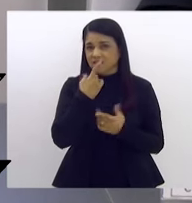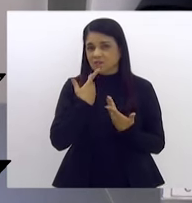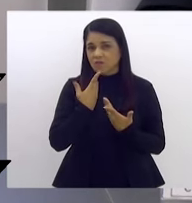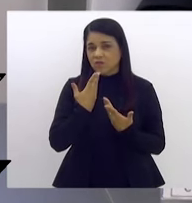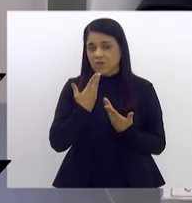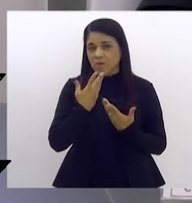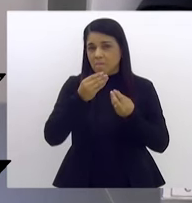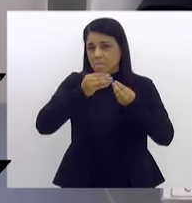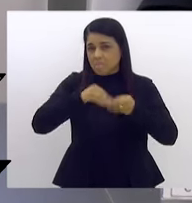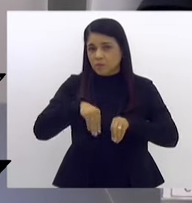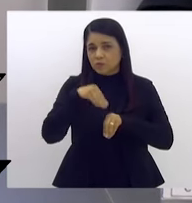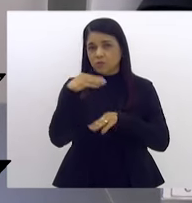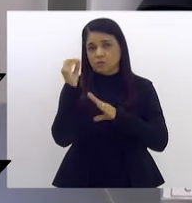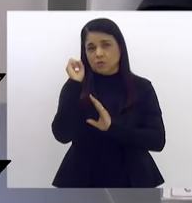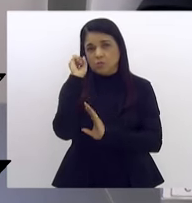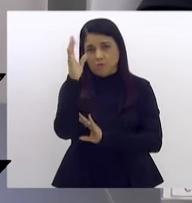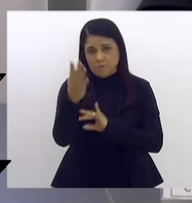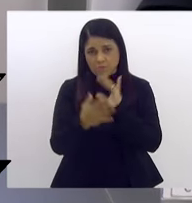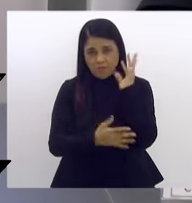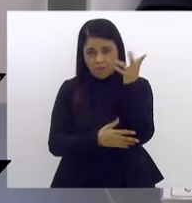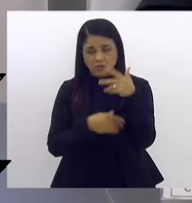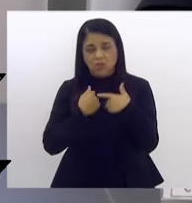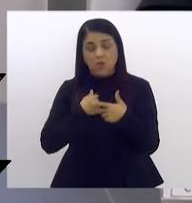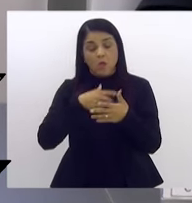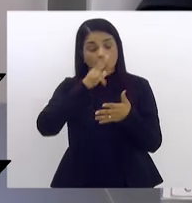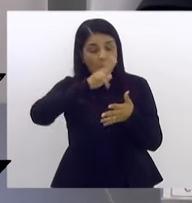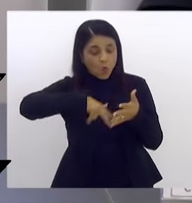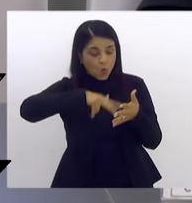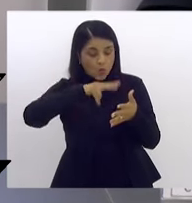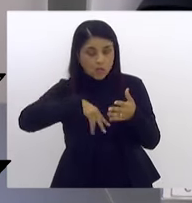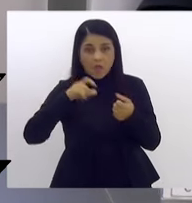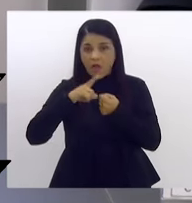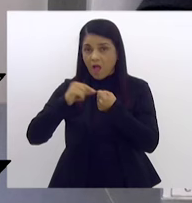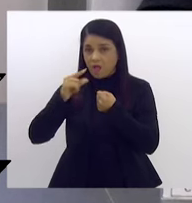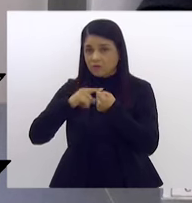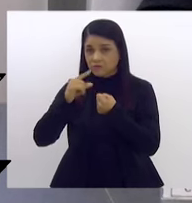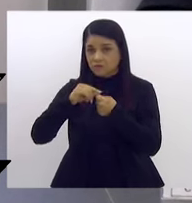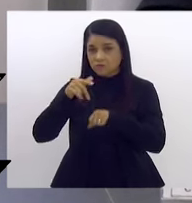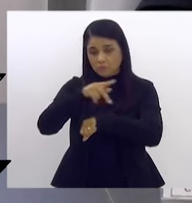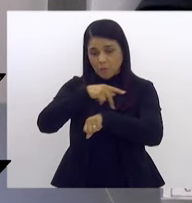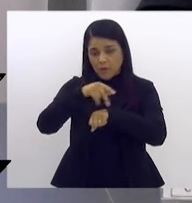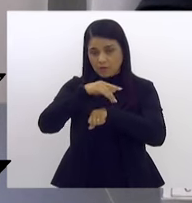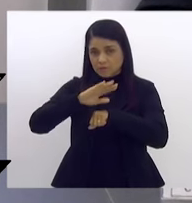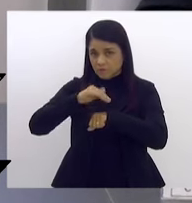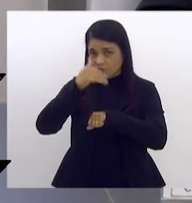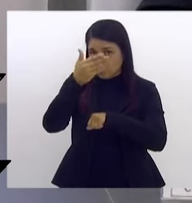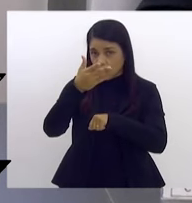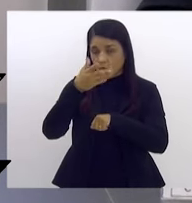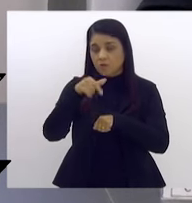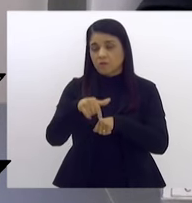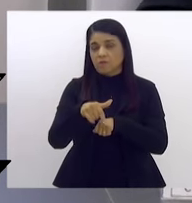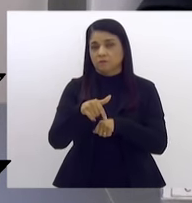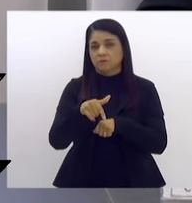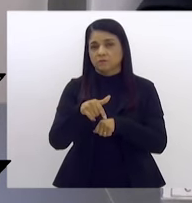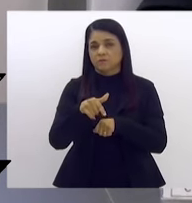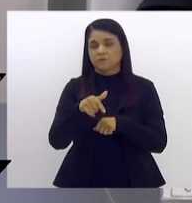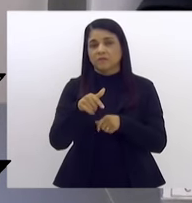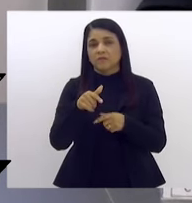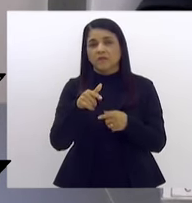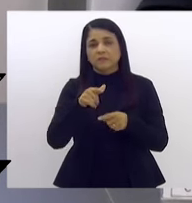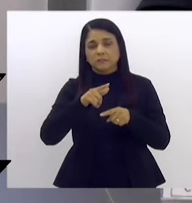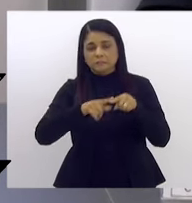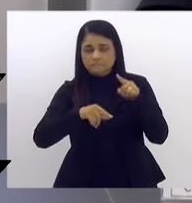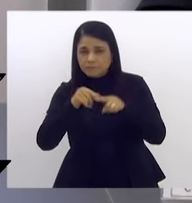ao contrário li recentemente algumas alguns artigos internacionais inclusive dizendo que essa onda em prol de determinados